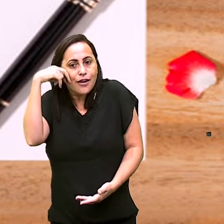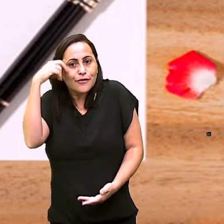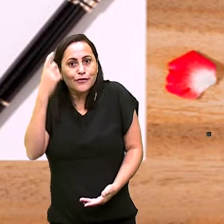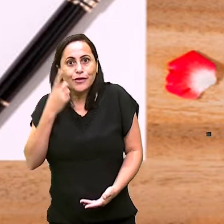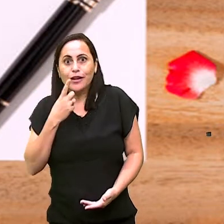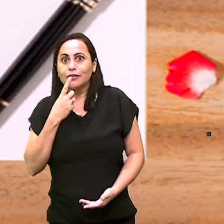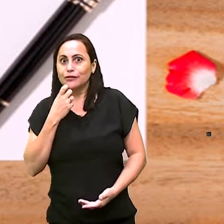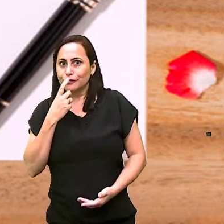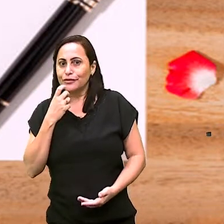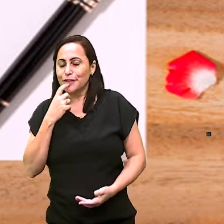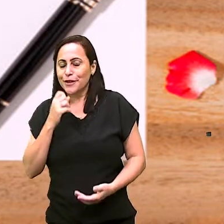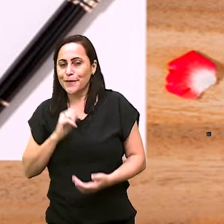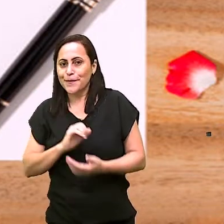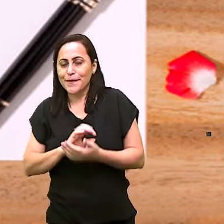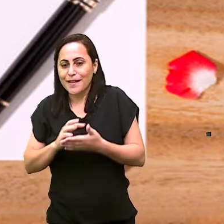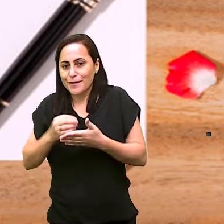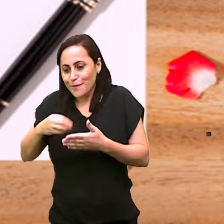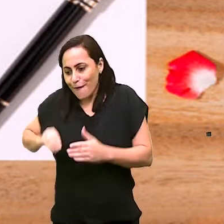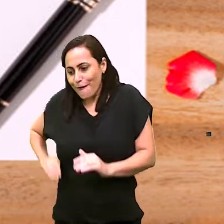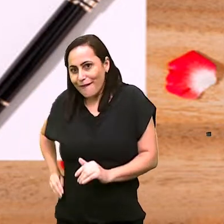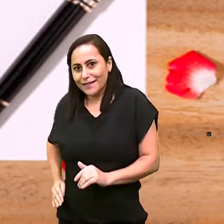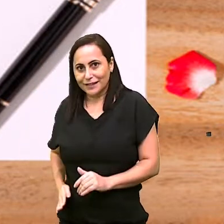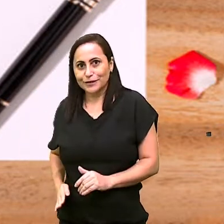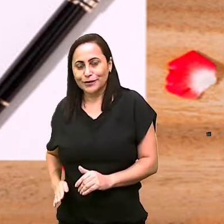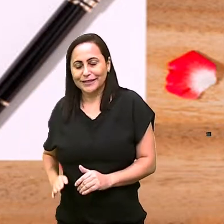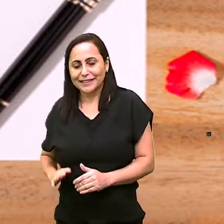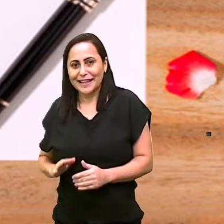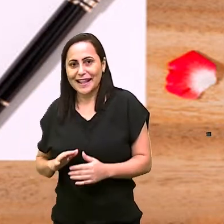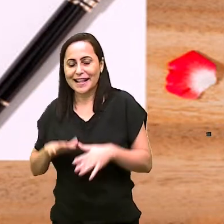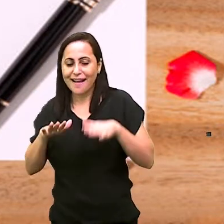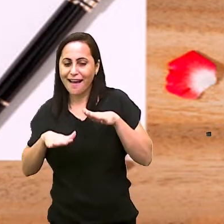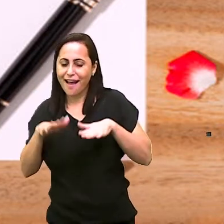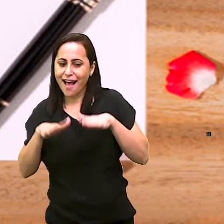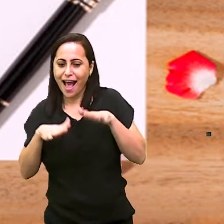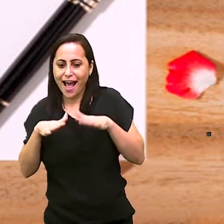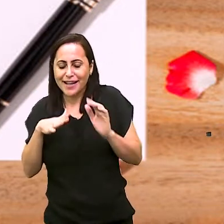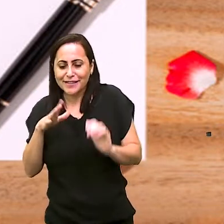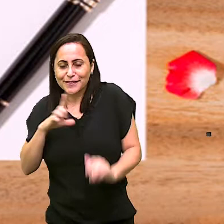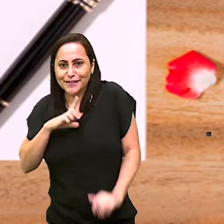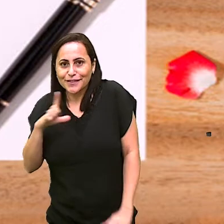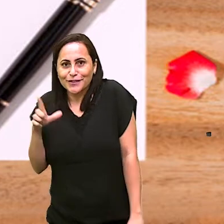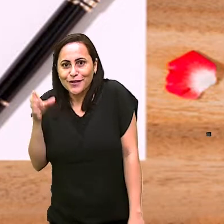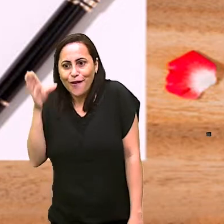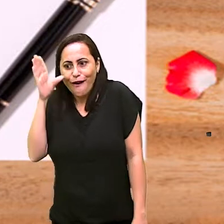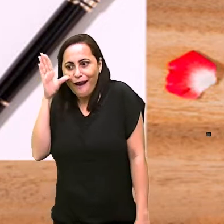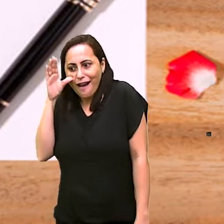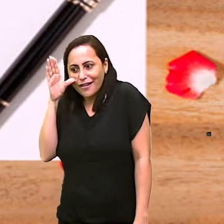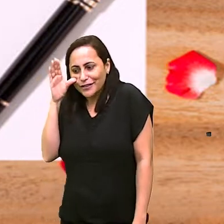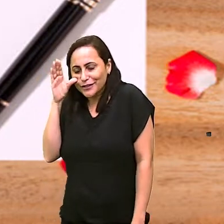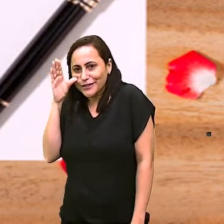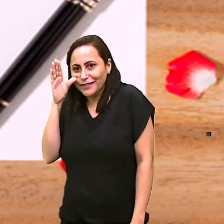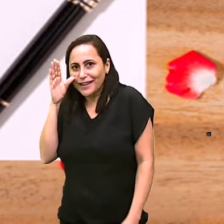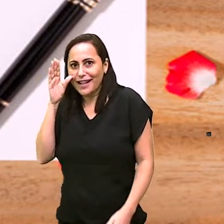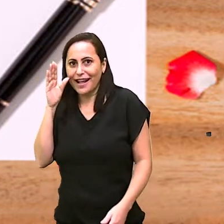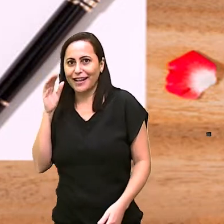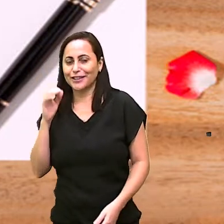em quando, mordia-lhe uma curiosidade grande, uma vontade de reler para ter